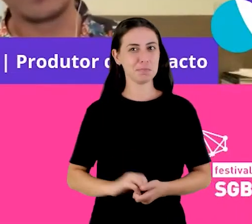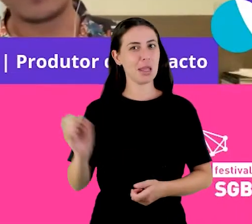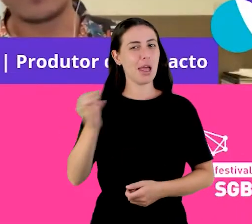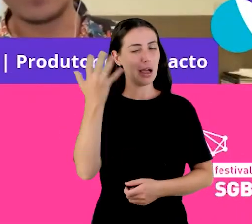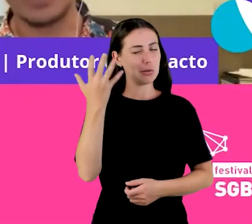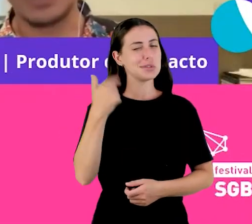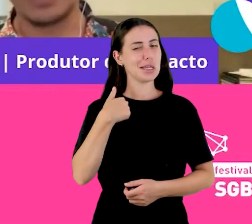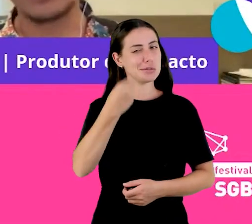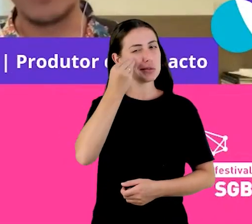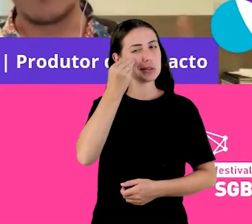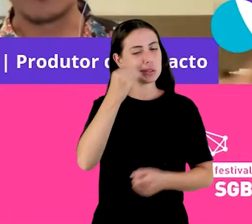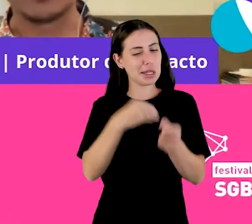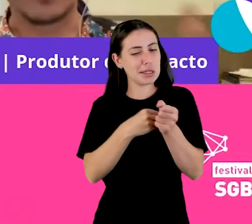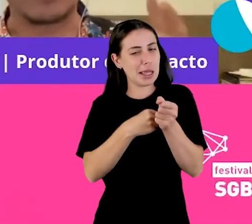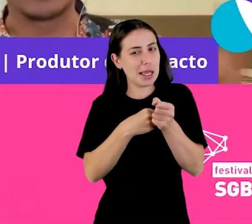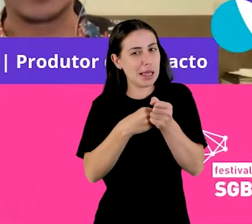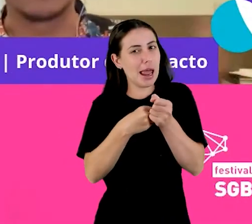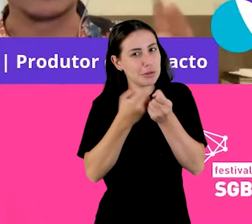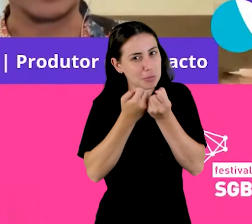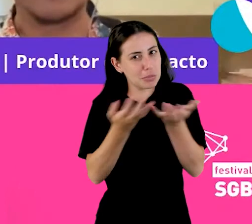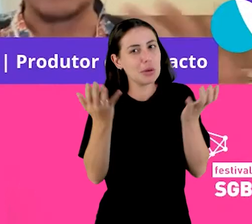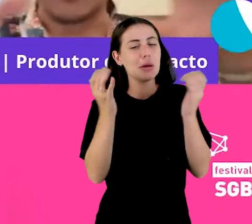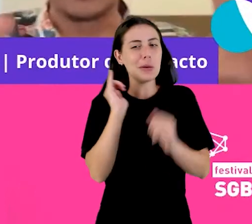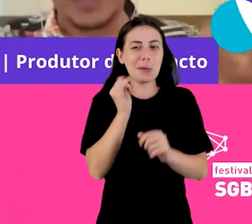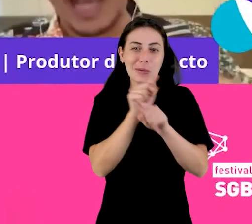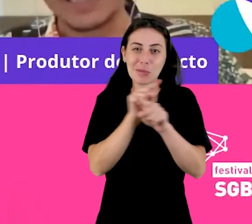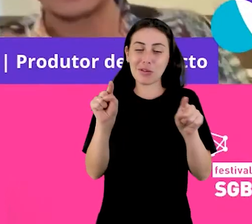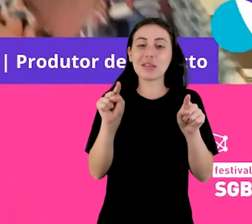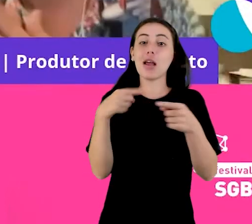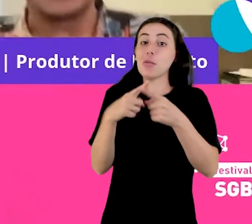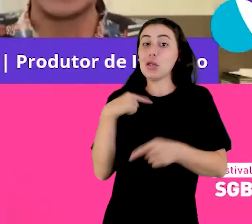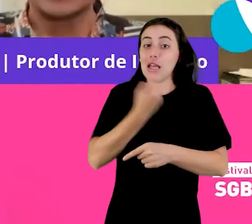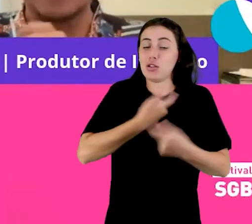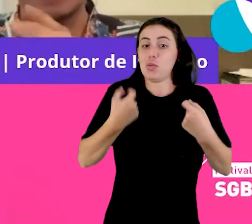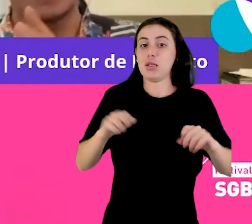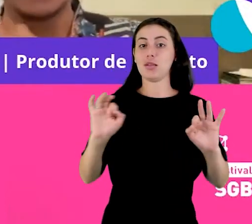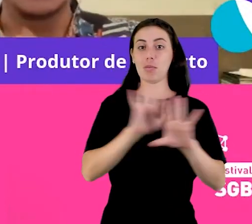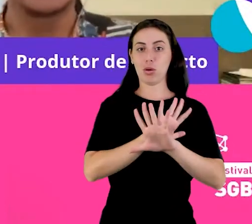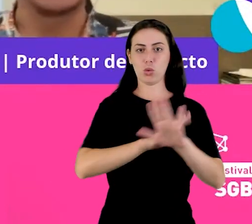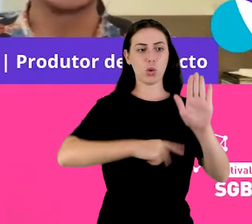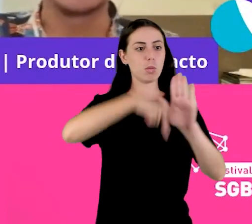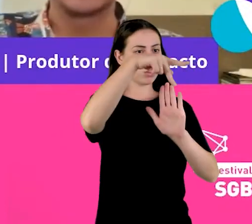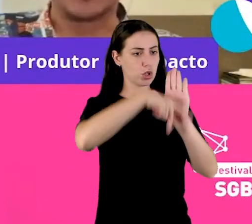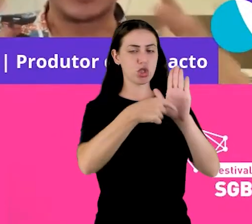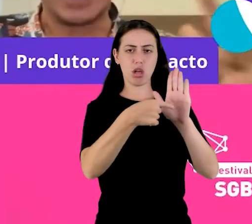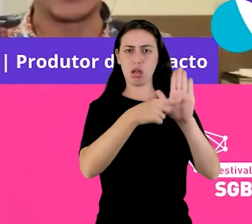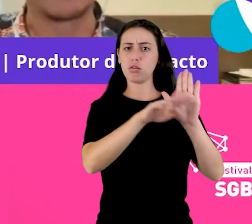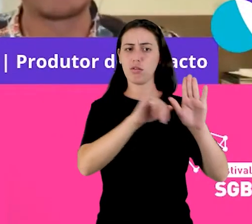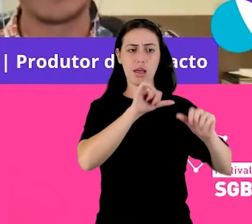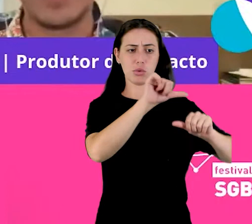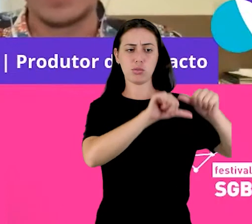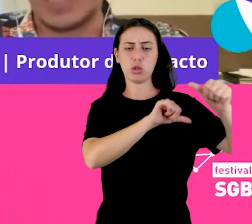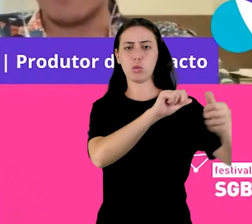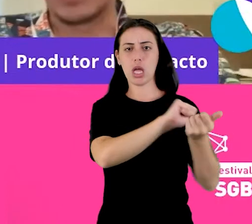história. Tem um pouco... Aconteceu, assim, abrindo um pouco as caixas pretas, assim, do Abre processo.